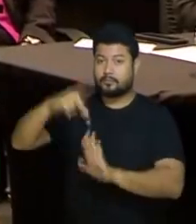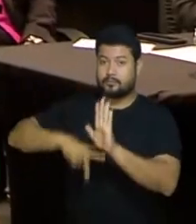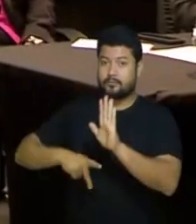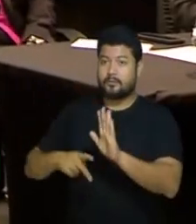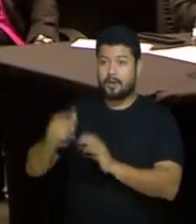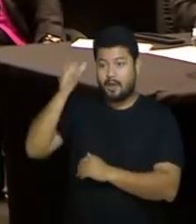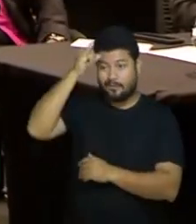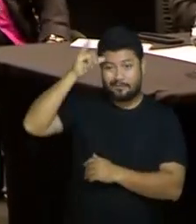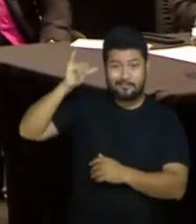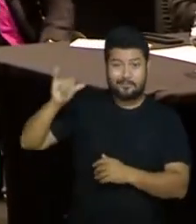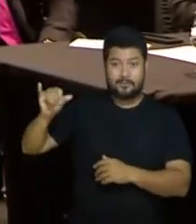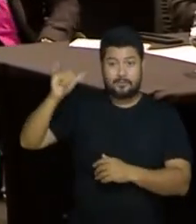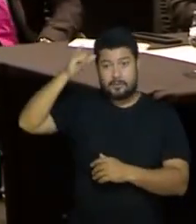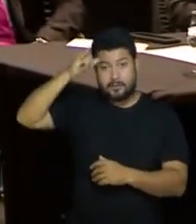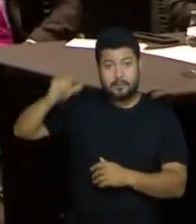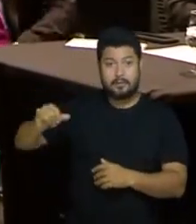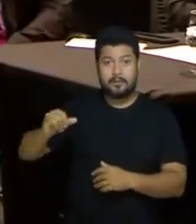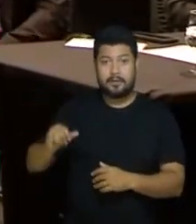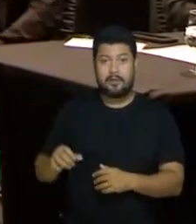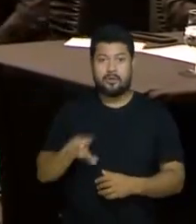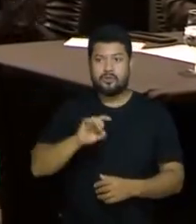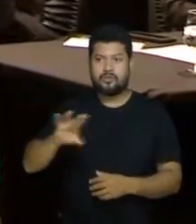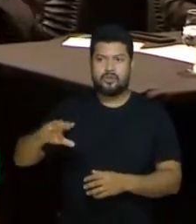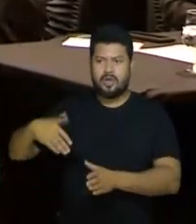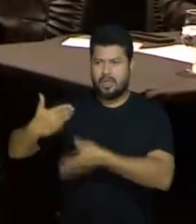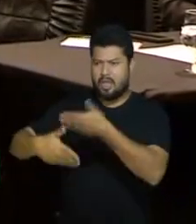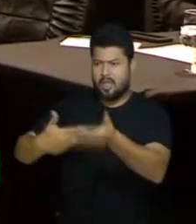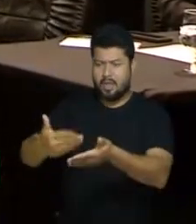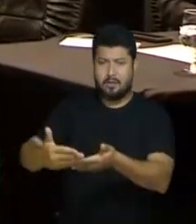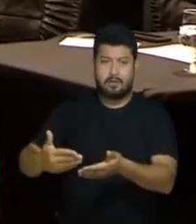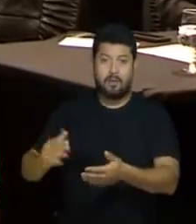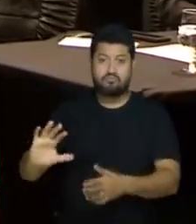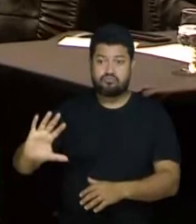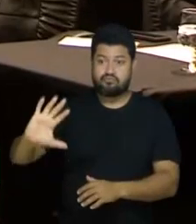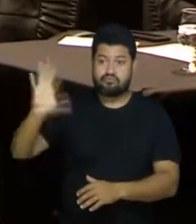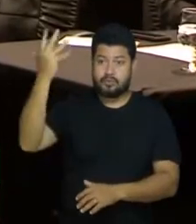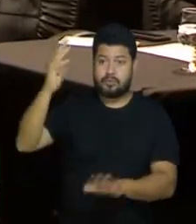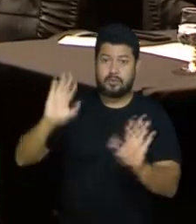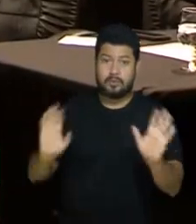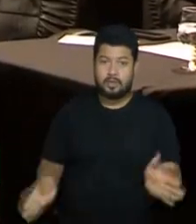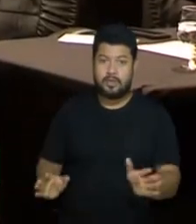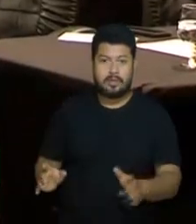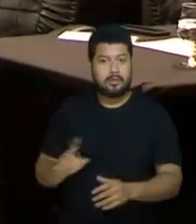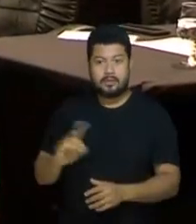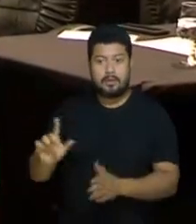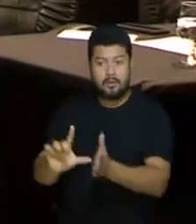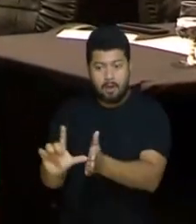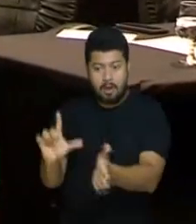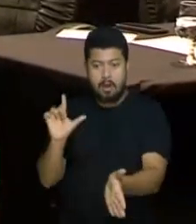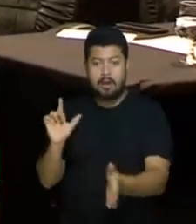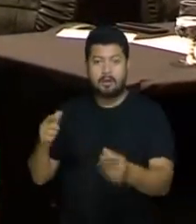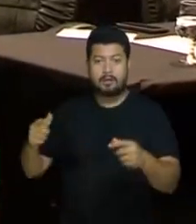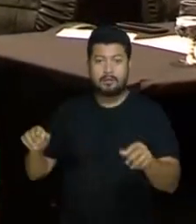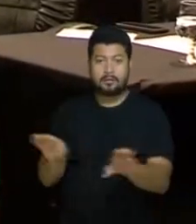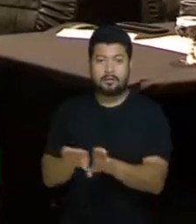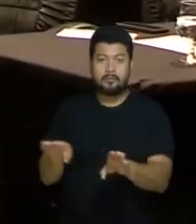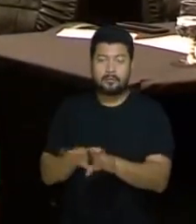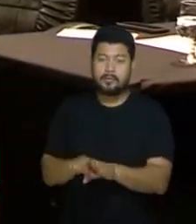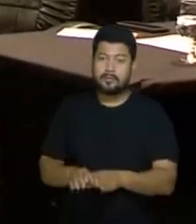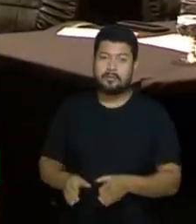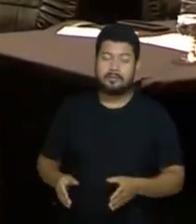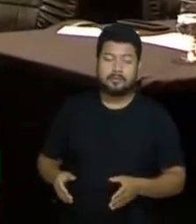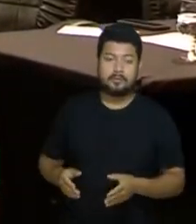prevenção e não somente após o que acontece nos municípios, quando acontece a enxurrada, quando acontece